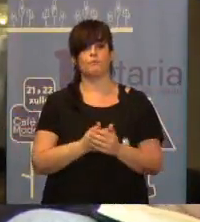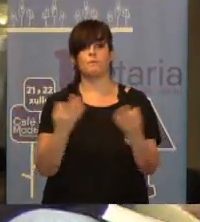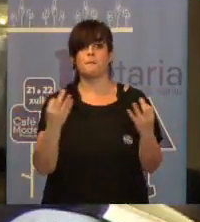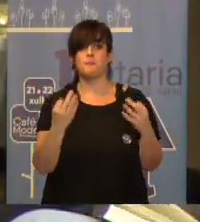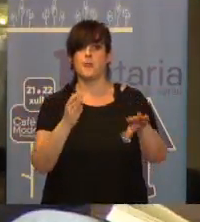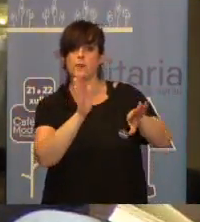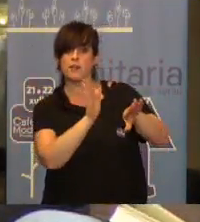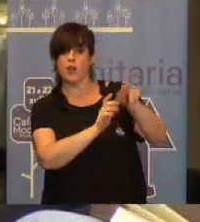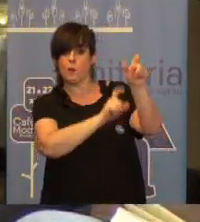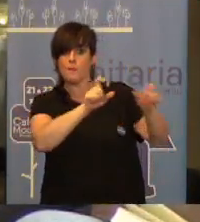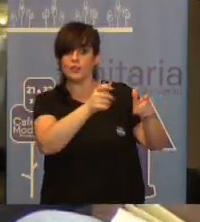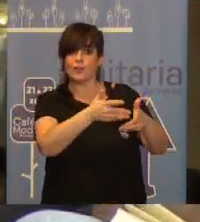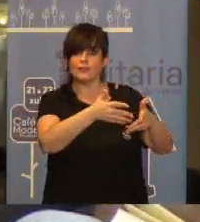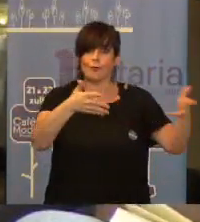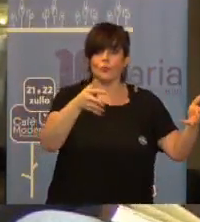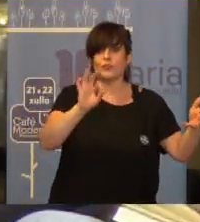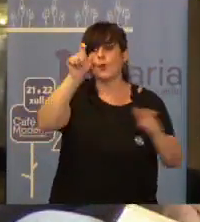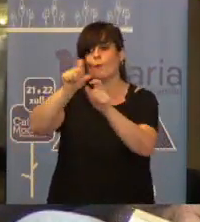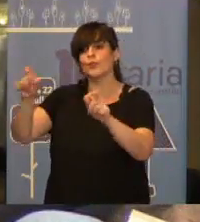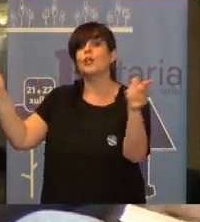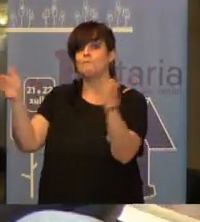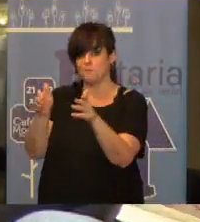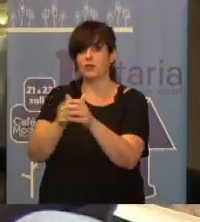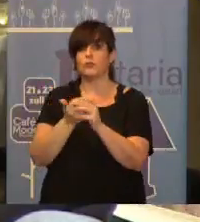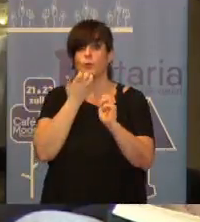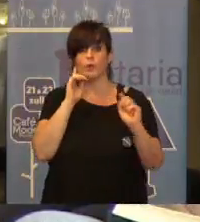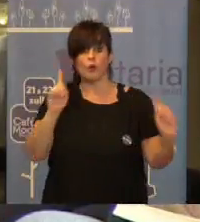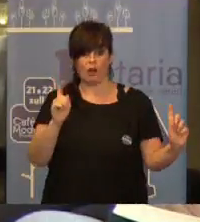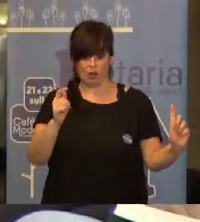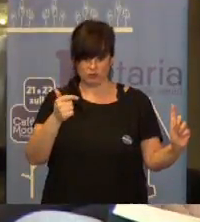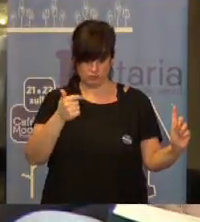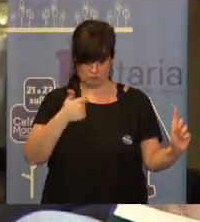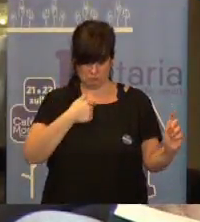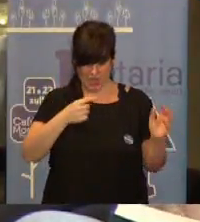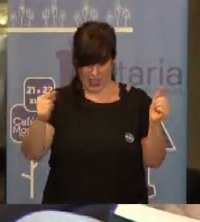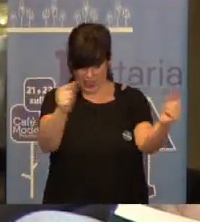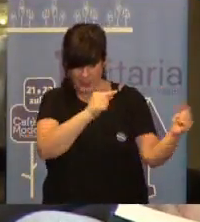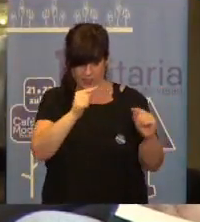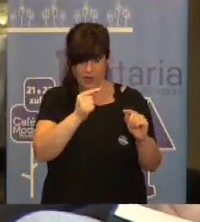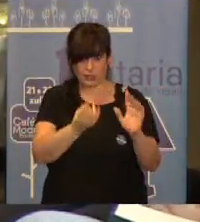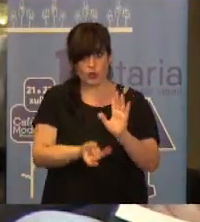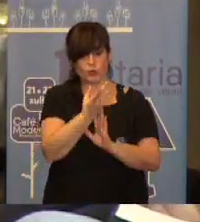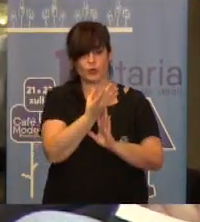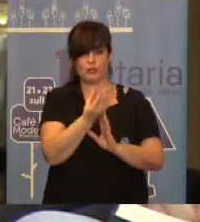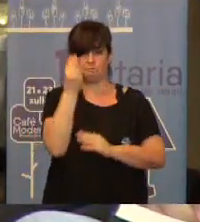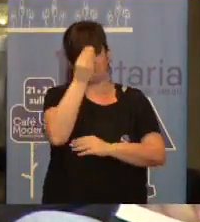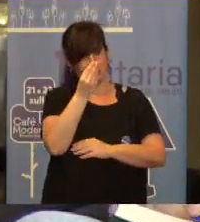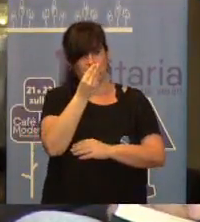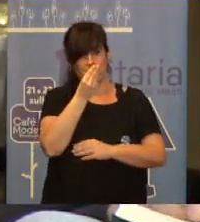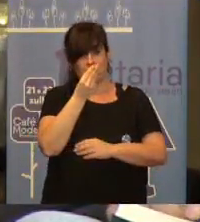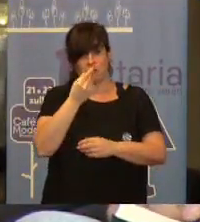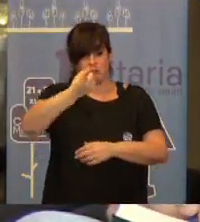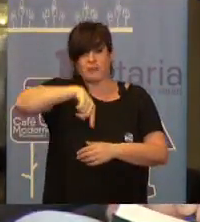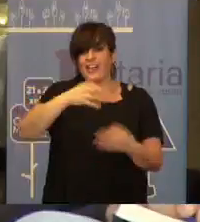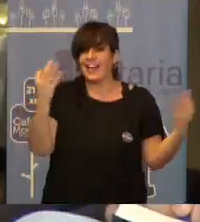máis ou hai que ser menos, non? Eu sempre que surge ese debate digo que non hai que ser máis nem hai que ser menos, sino hai que ser outra cousa, non? Que no fondo, cando hai unha